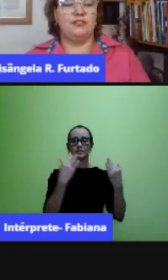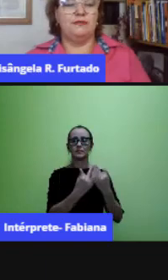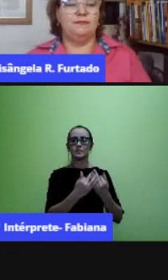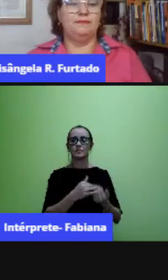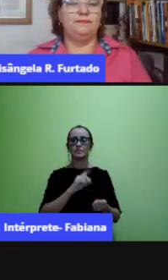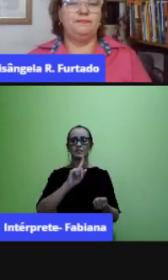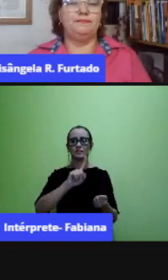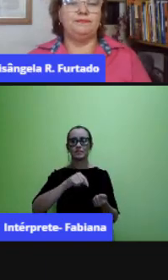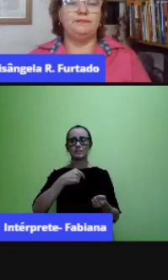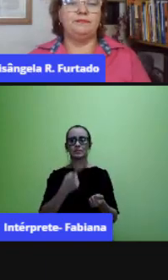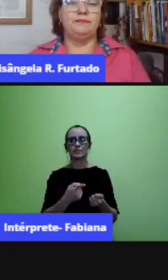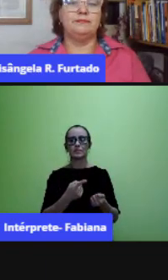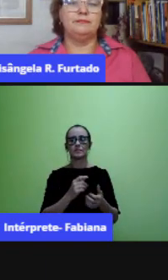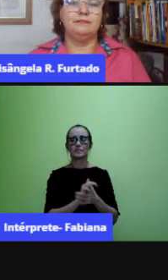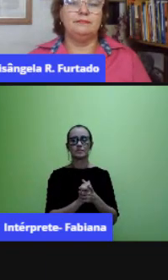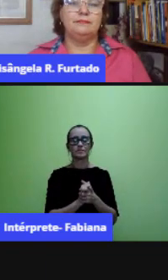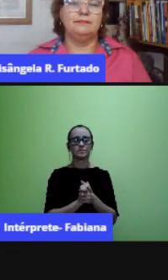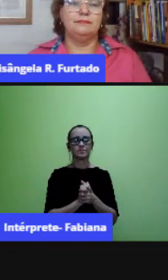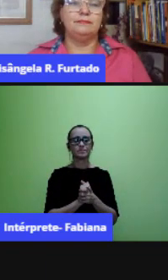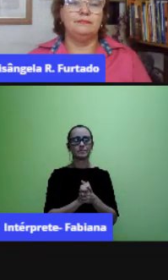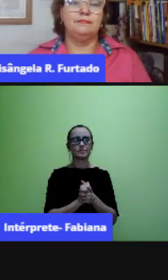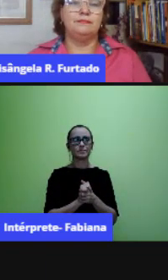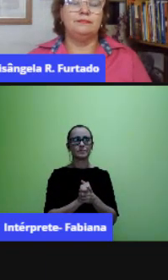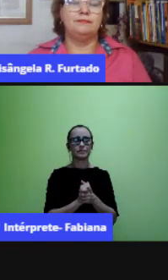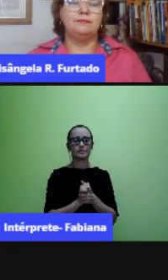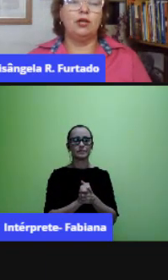Próximo slide.